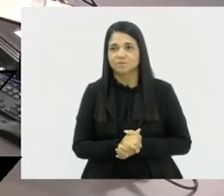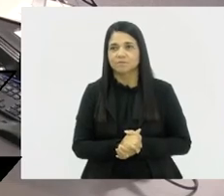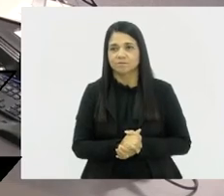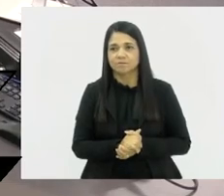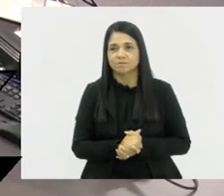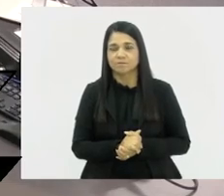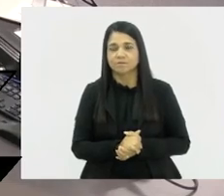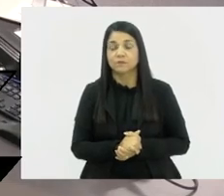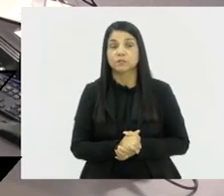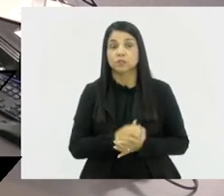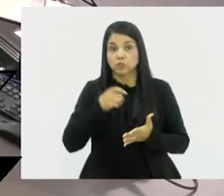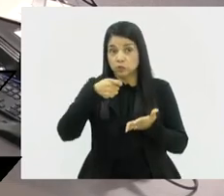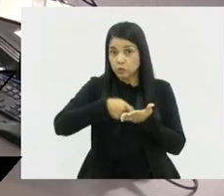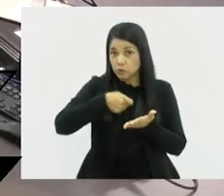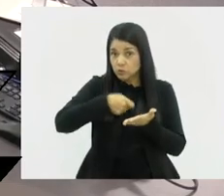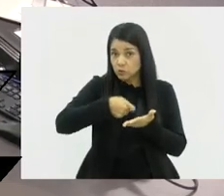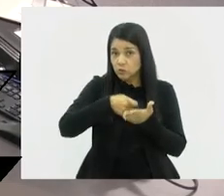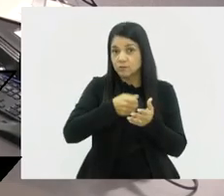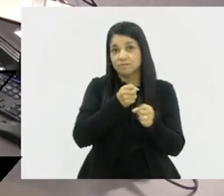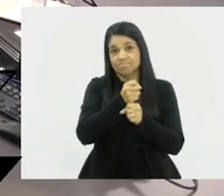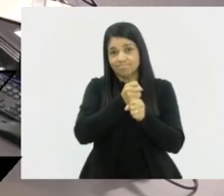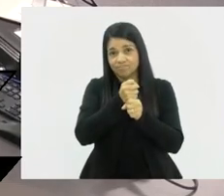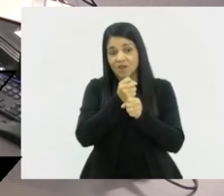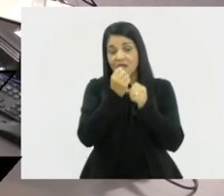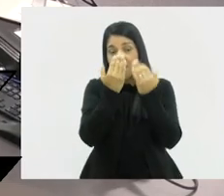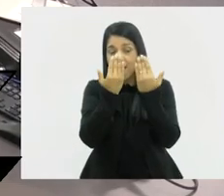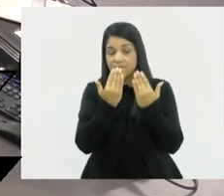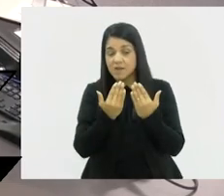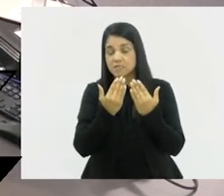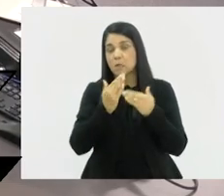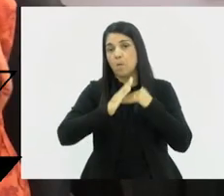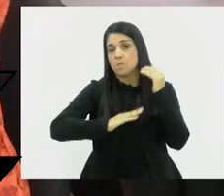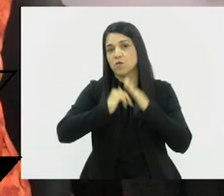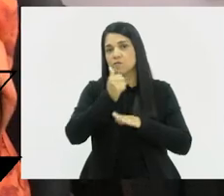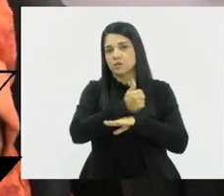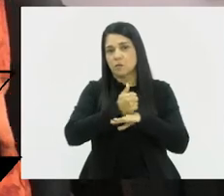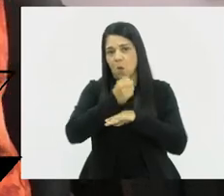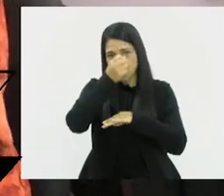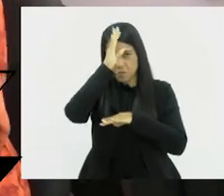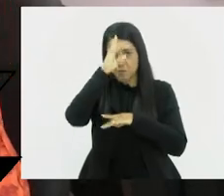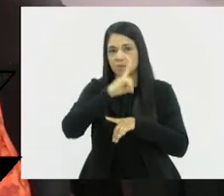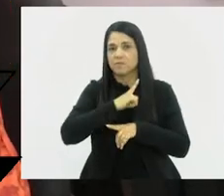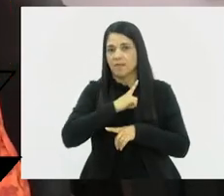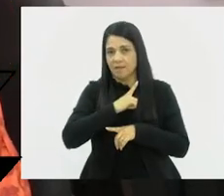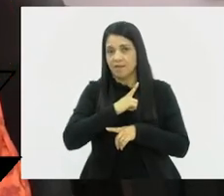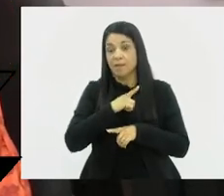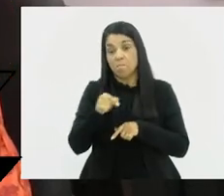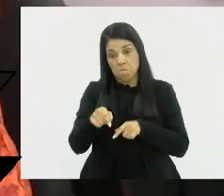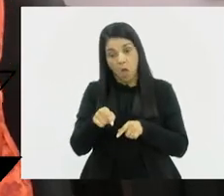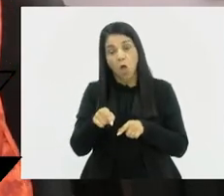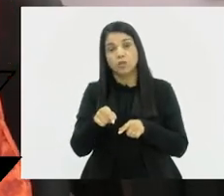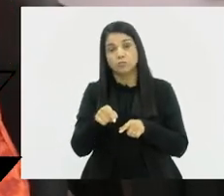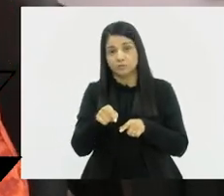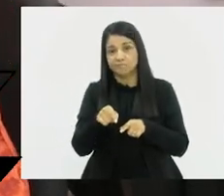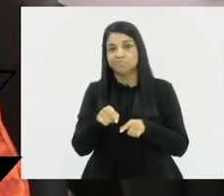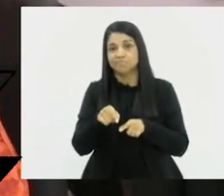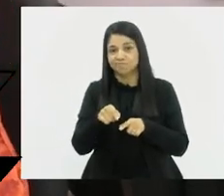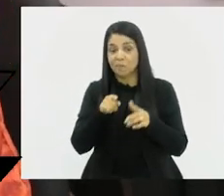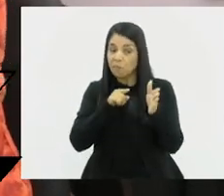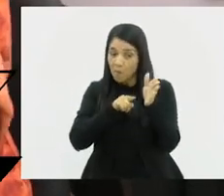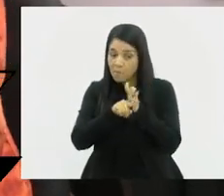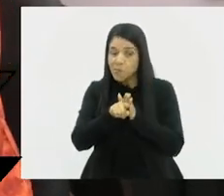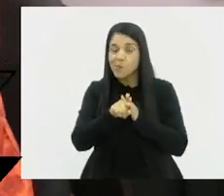inclusive, todo ano o bombeiro faz um teste de avaliação profissional. E isso é cobrado no teste de avaliação profissional. Pode cair uma questão, por exemplo, sobre o salvamento de